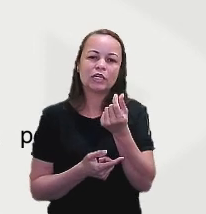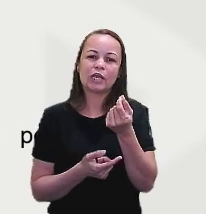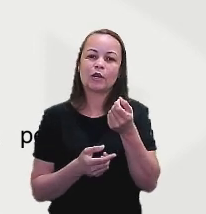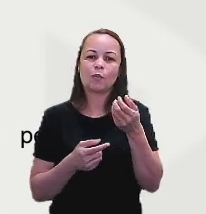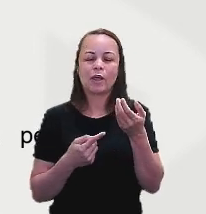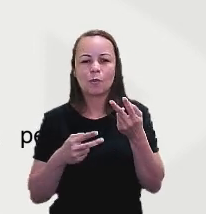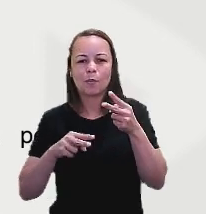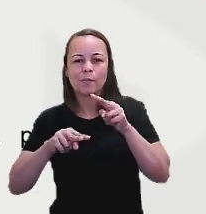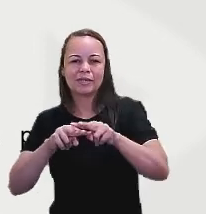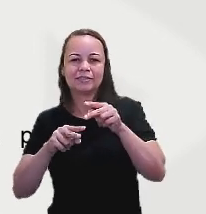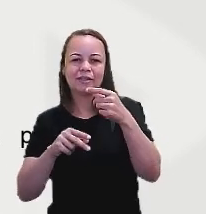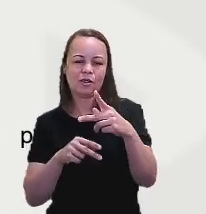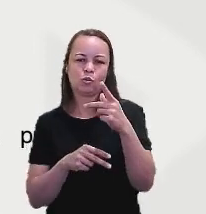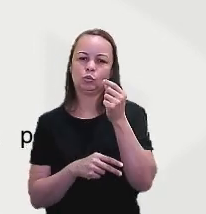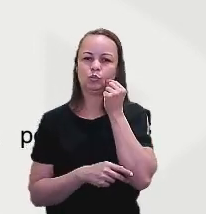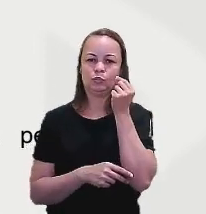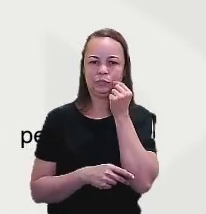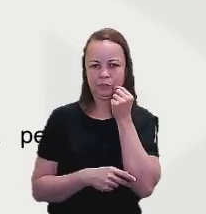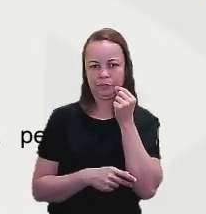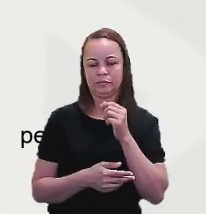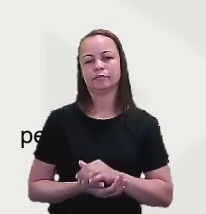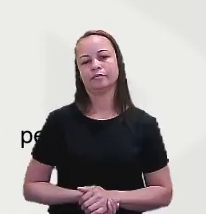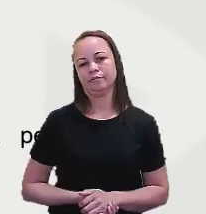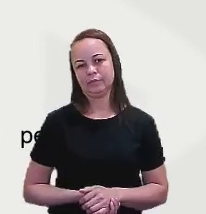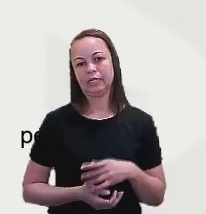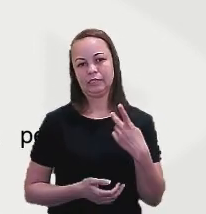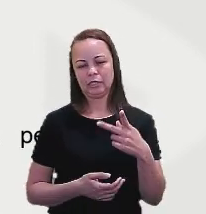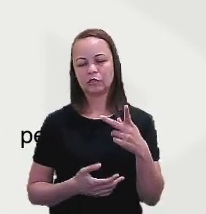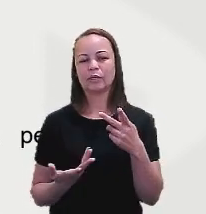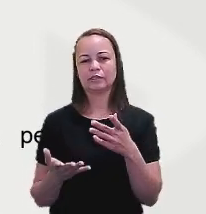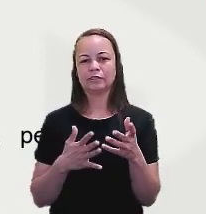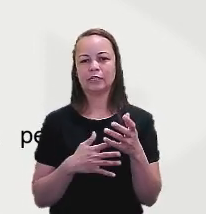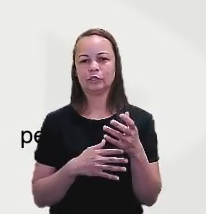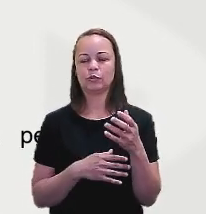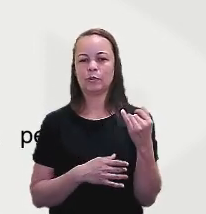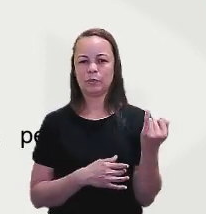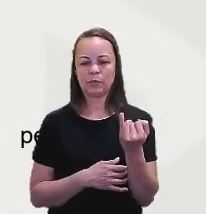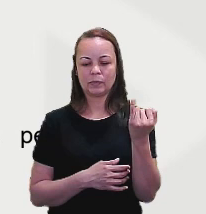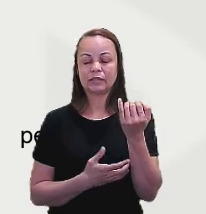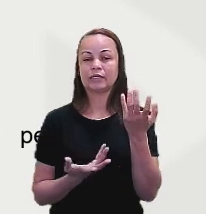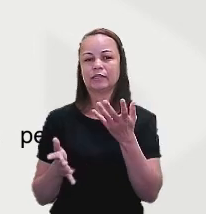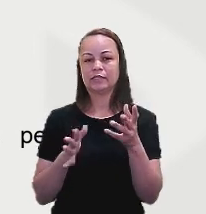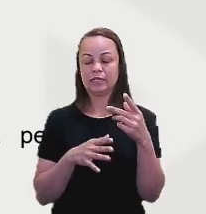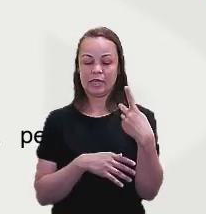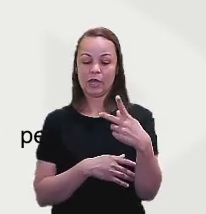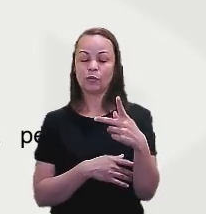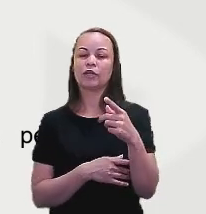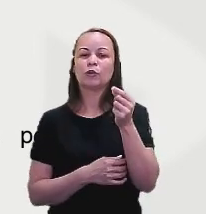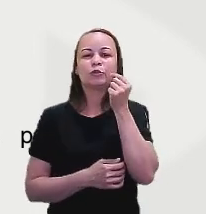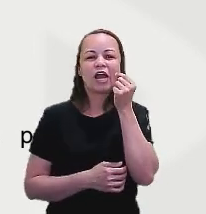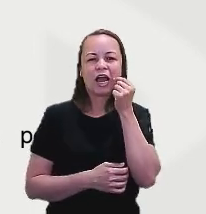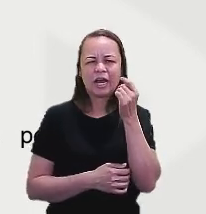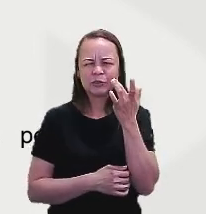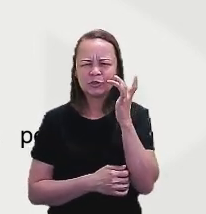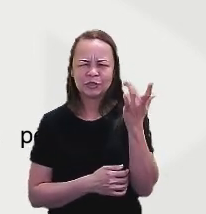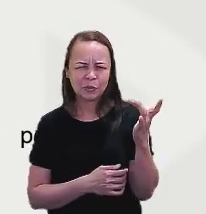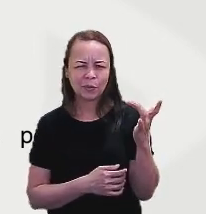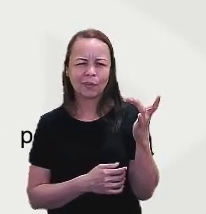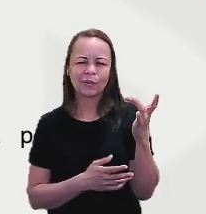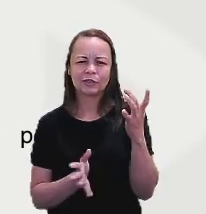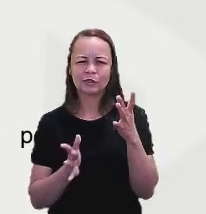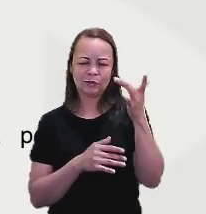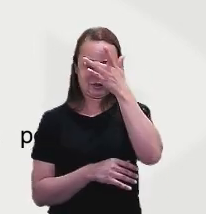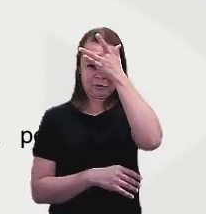fato bastante icônico na história do Rio de Janeiro, que era chamado de ratos de ouros. Muitas pessoas, quando